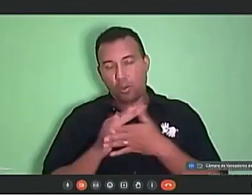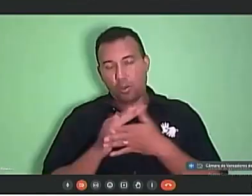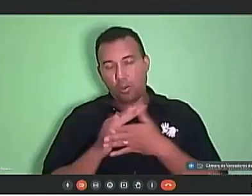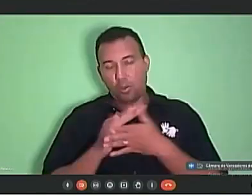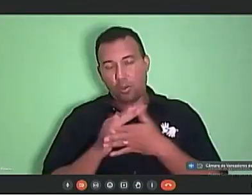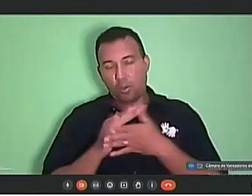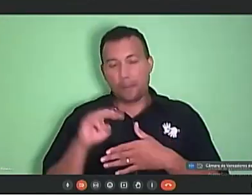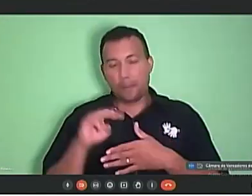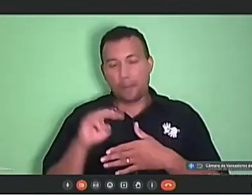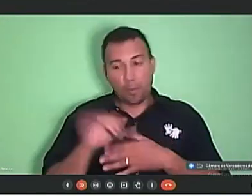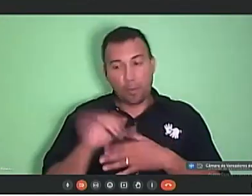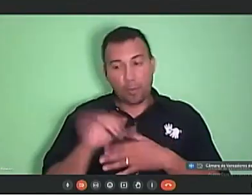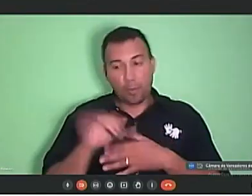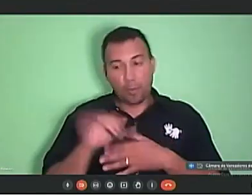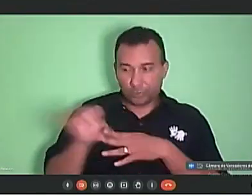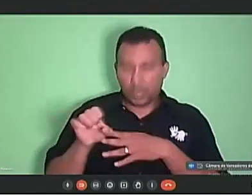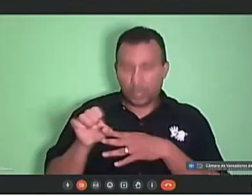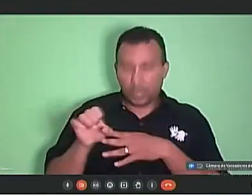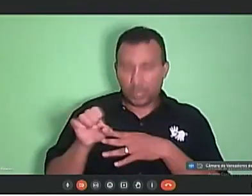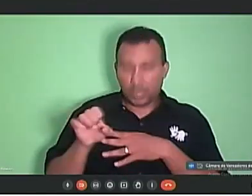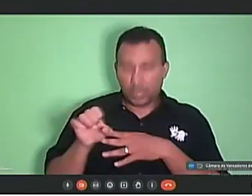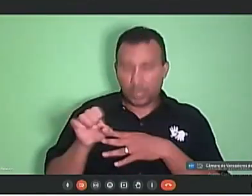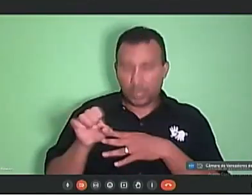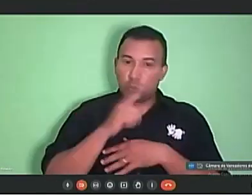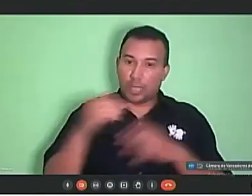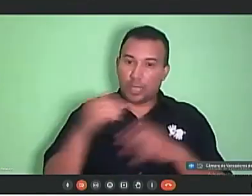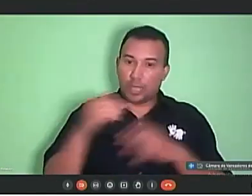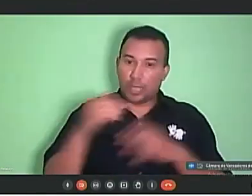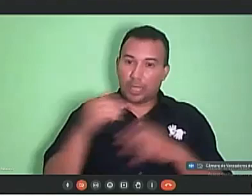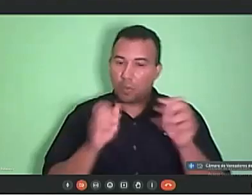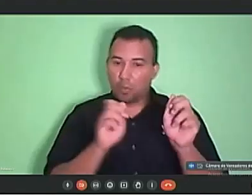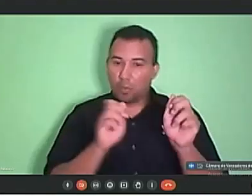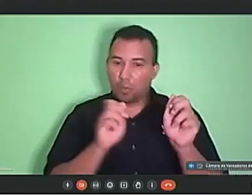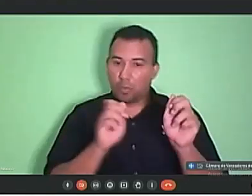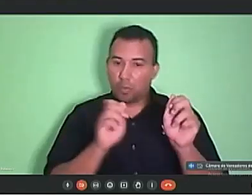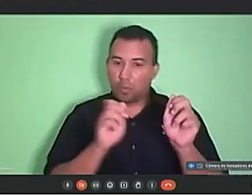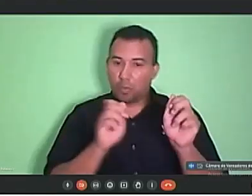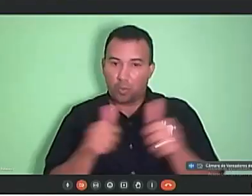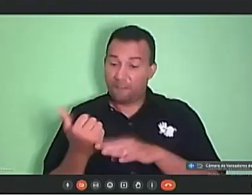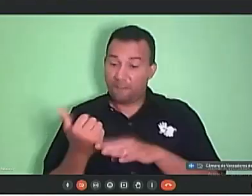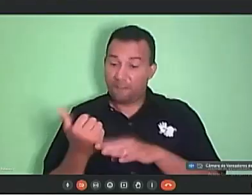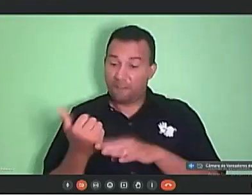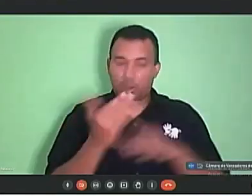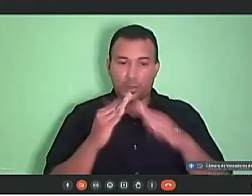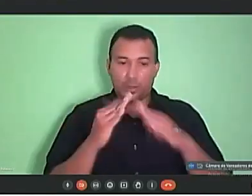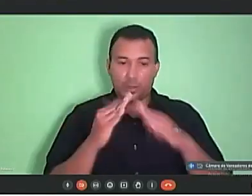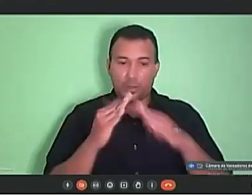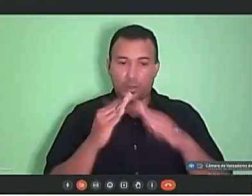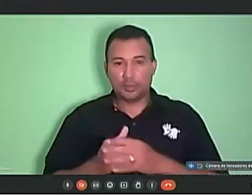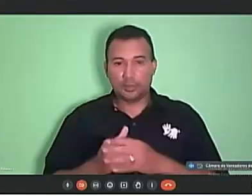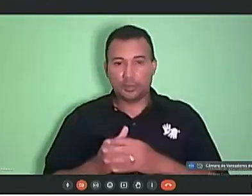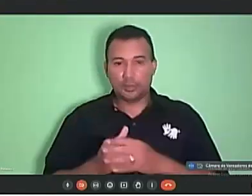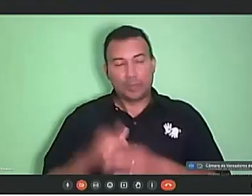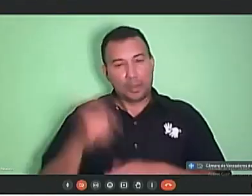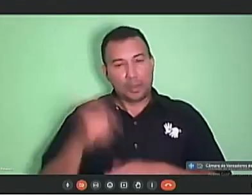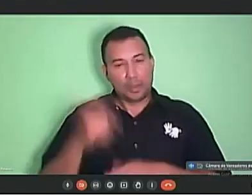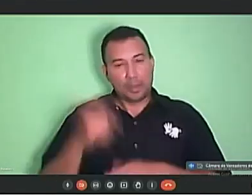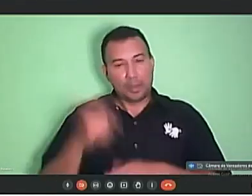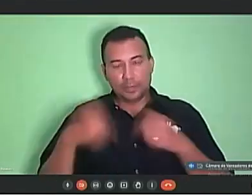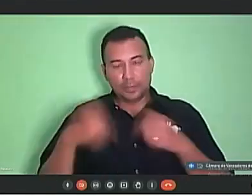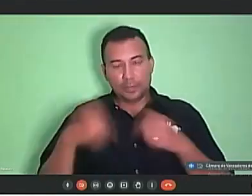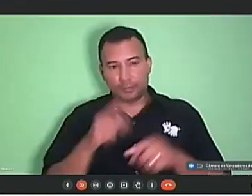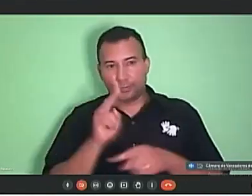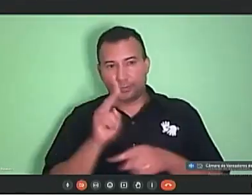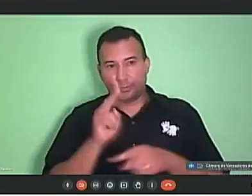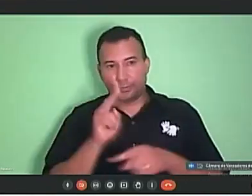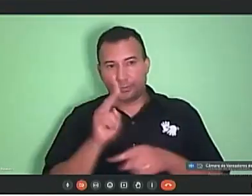nível controlado, fora das residências. Outro trabalho necessário é isolar o sistema de drenagem na altura